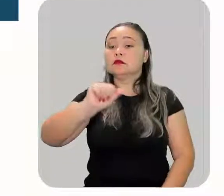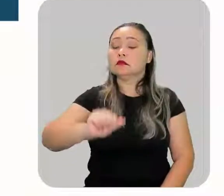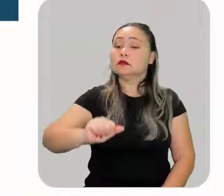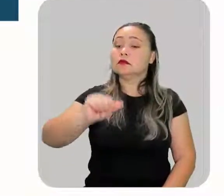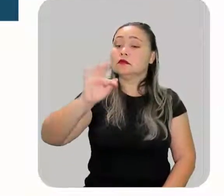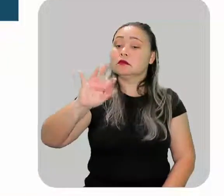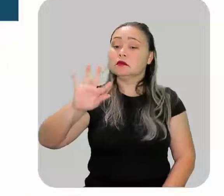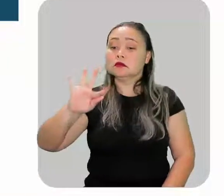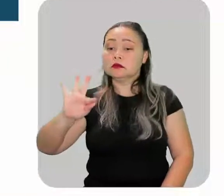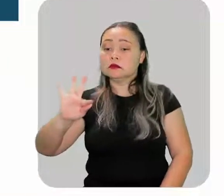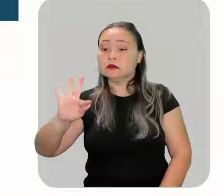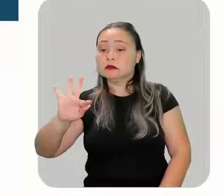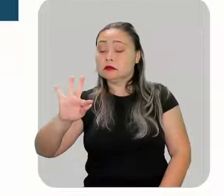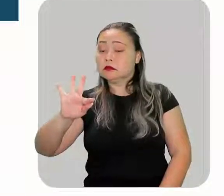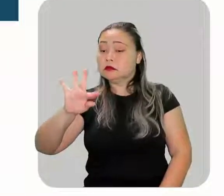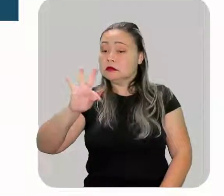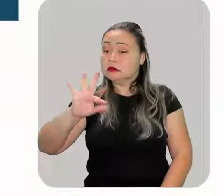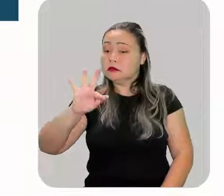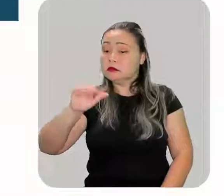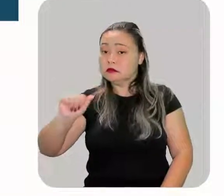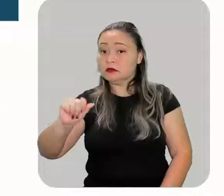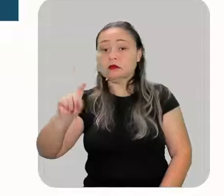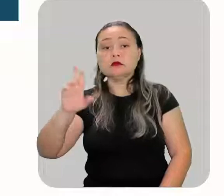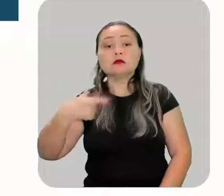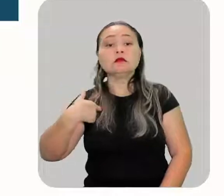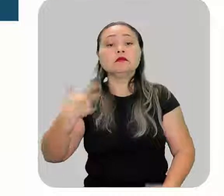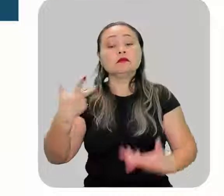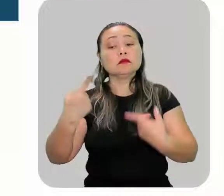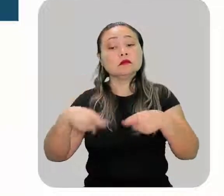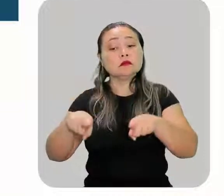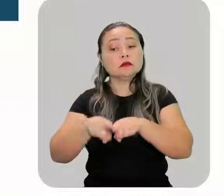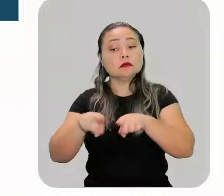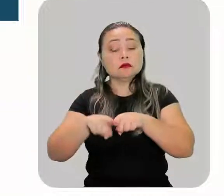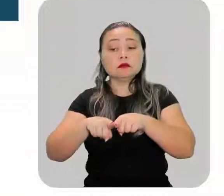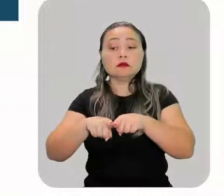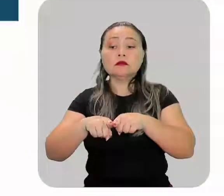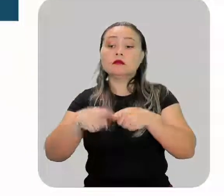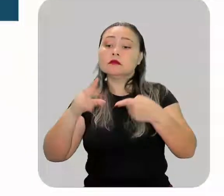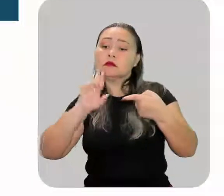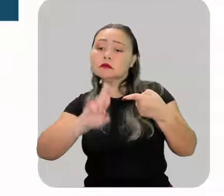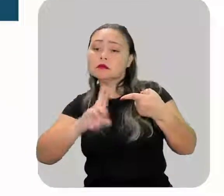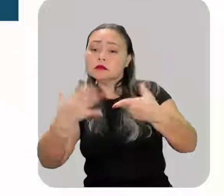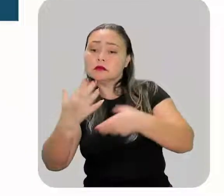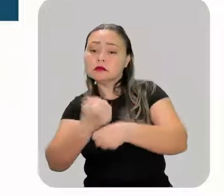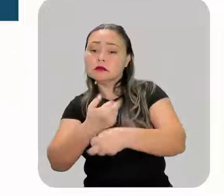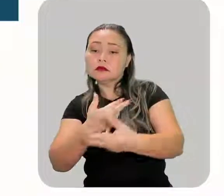álgebra e calculando raízes